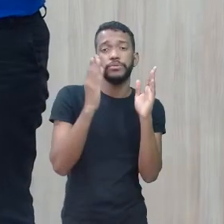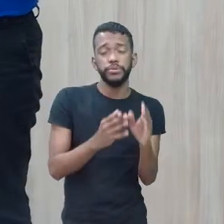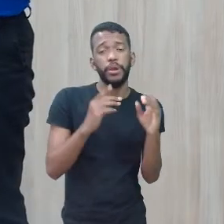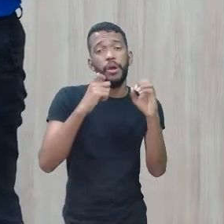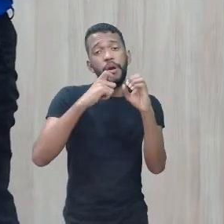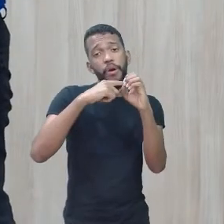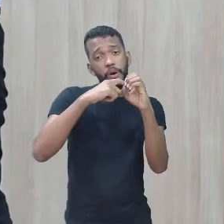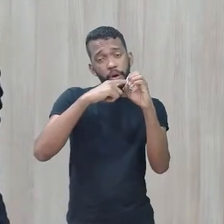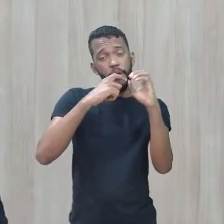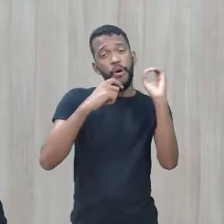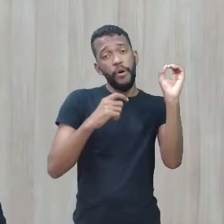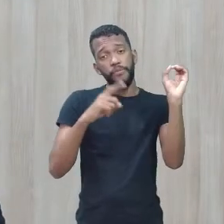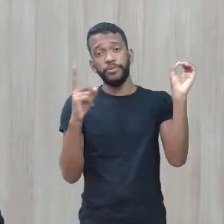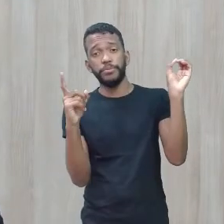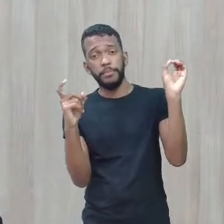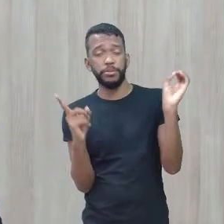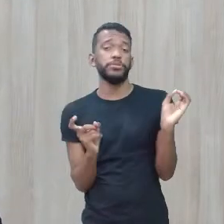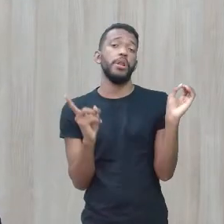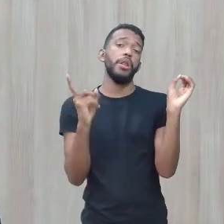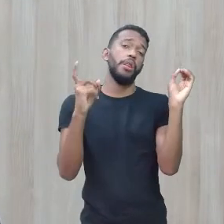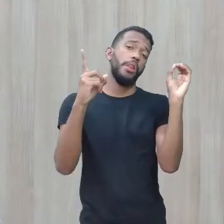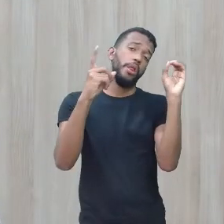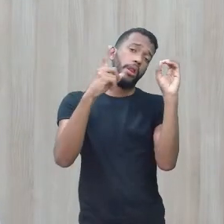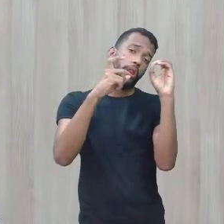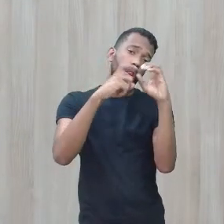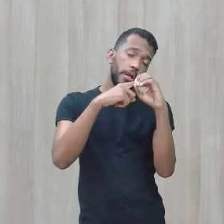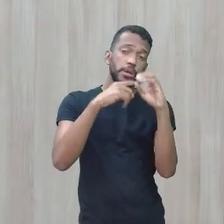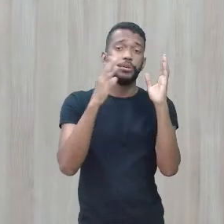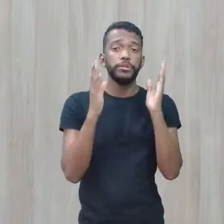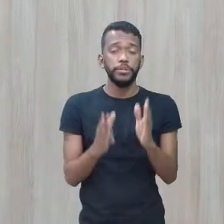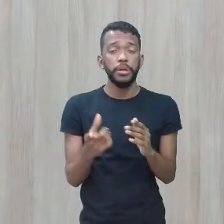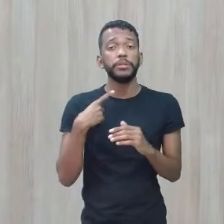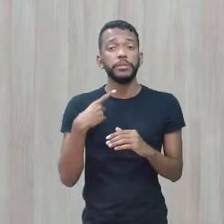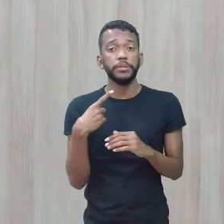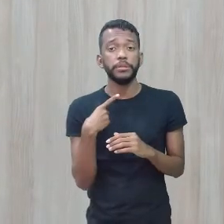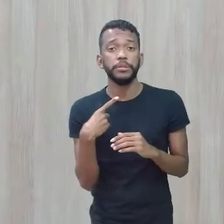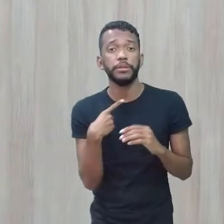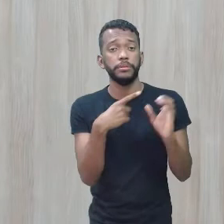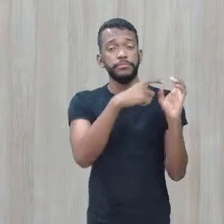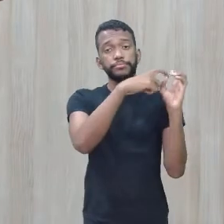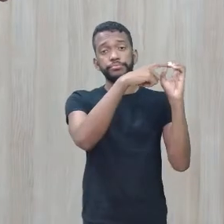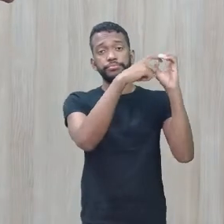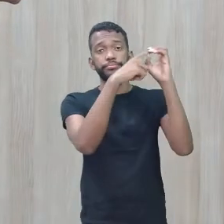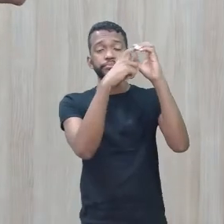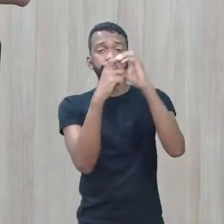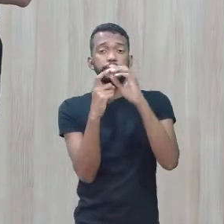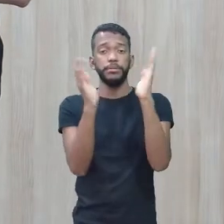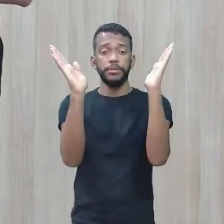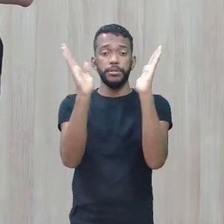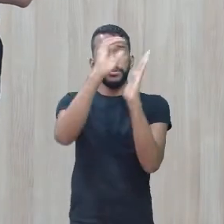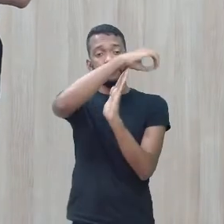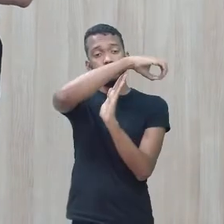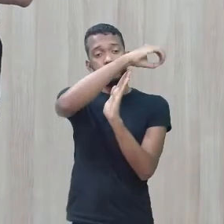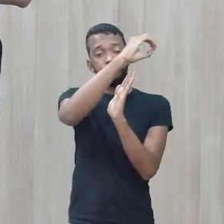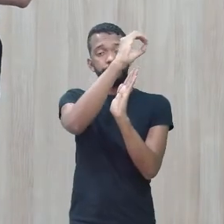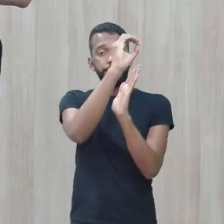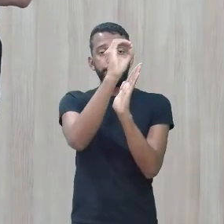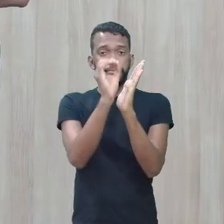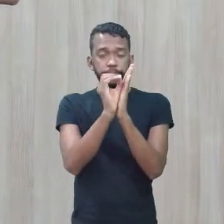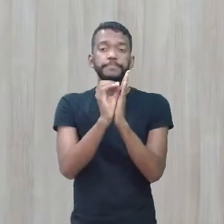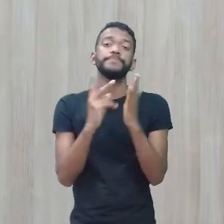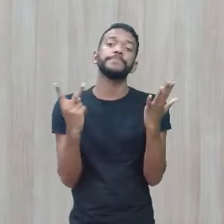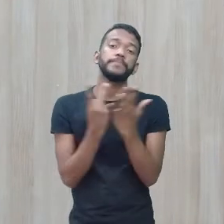óvulo com o espermatozoide, é que vai acontecendo depois das divisões celulares, todinha que vai